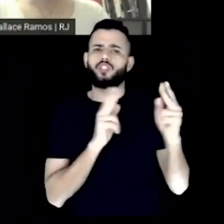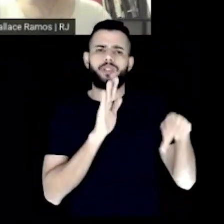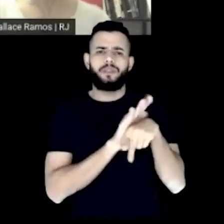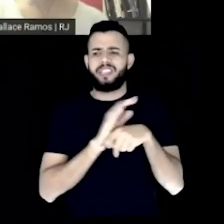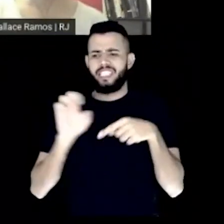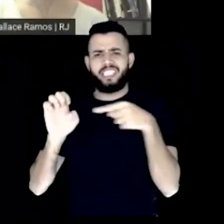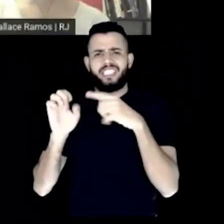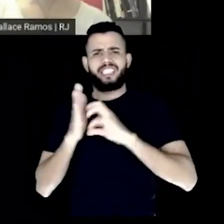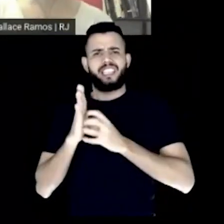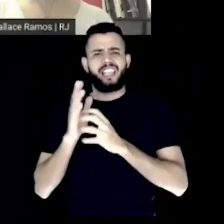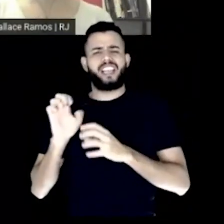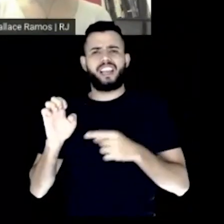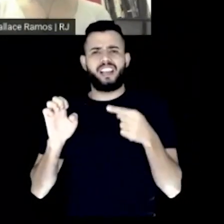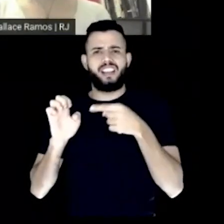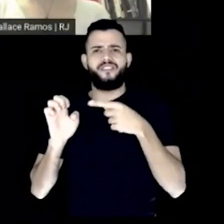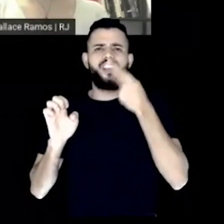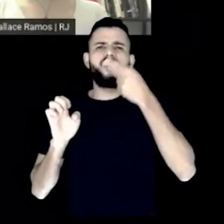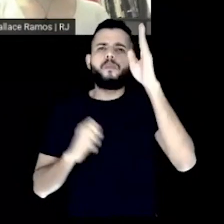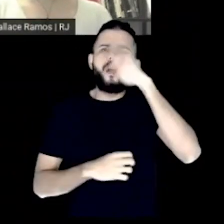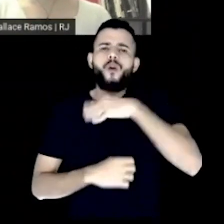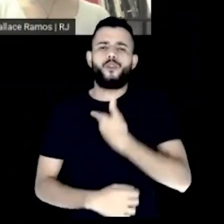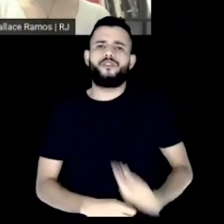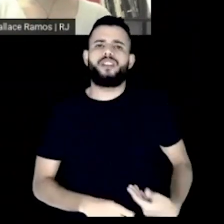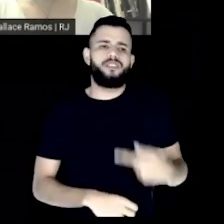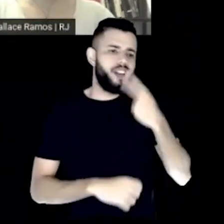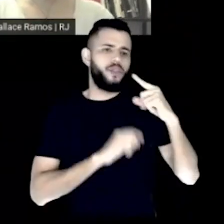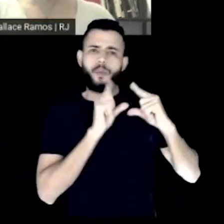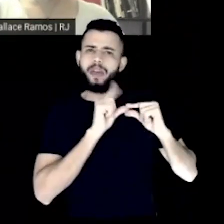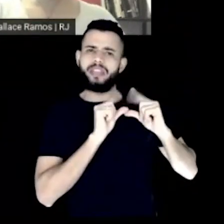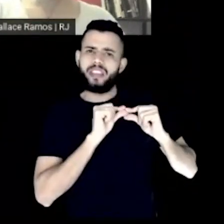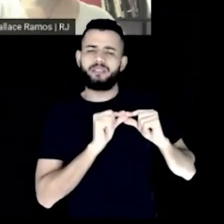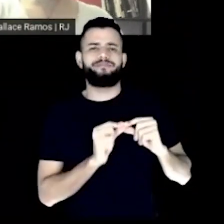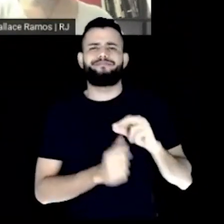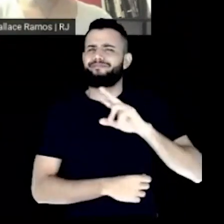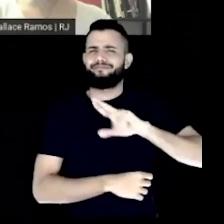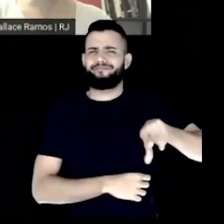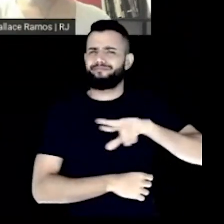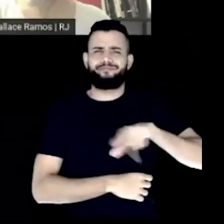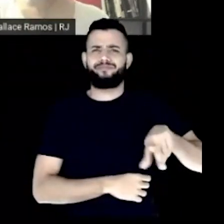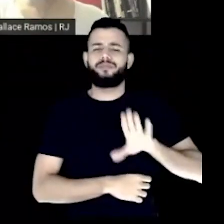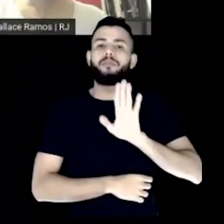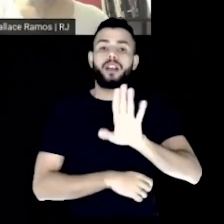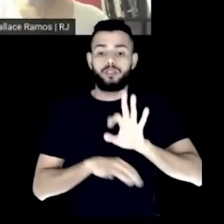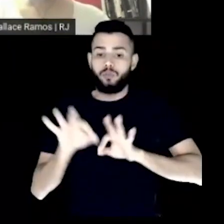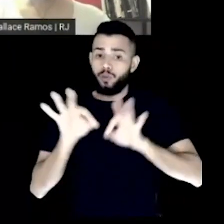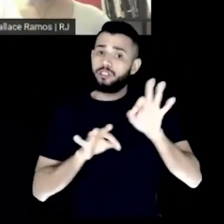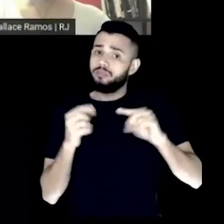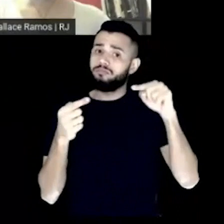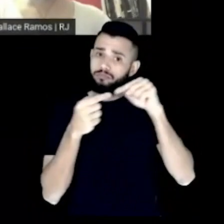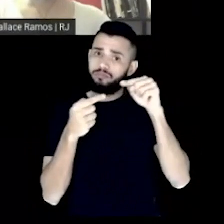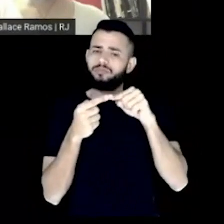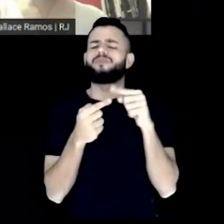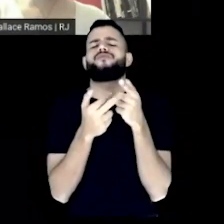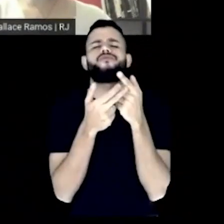porque esse editor é de esquerda falando mal no governo, queria ver não sei o quê. Tipo, sabe, e o PT? E, velho, não tem nada a ver, mas o